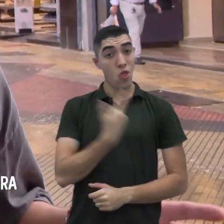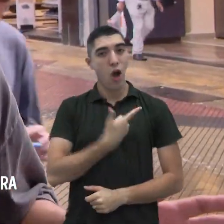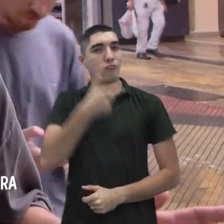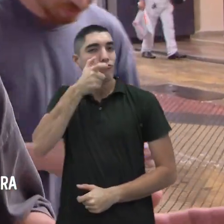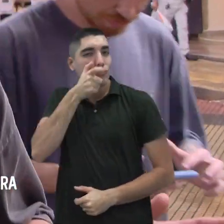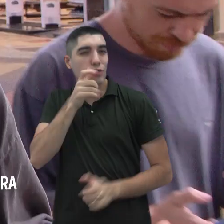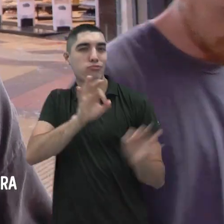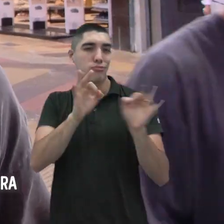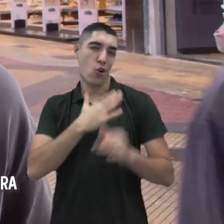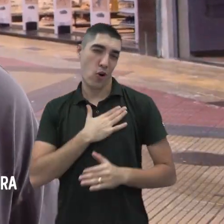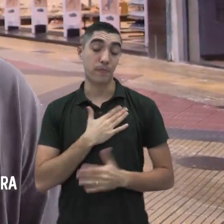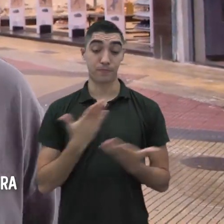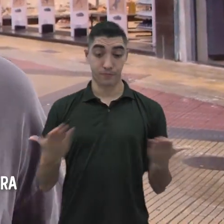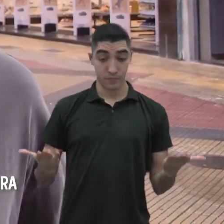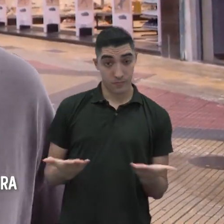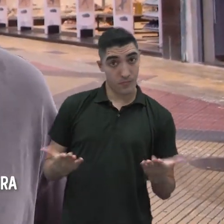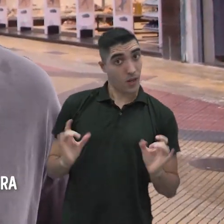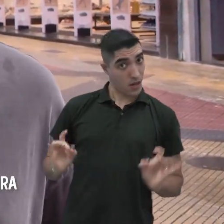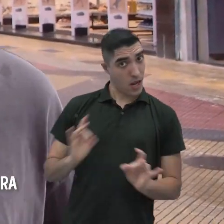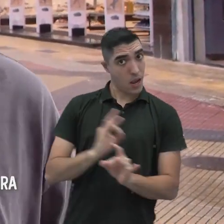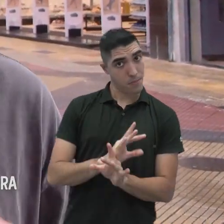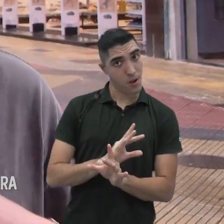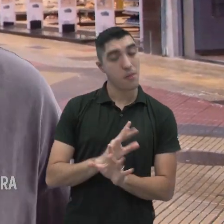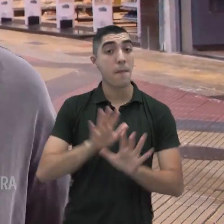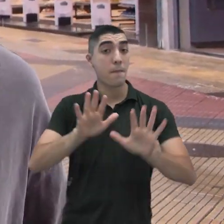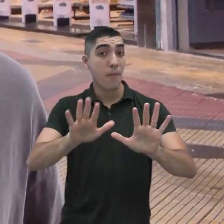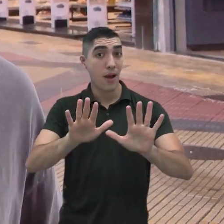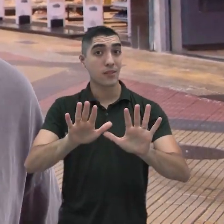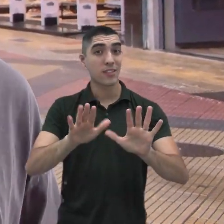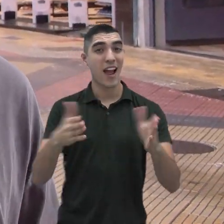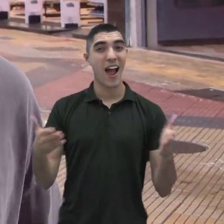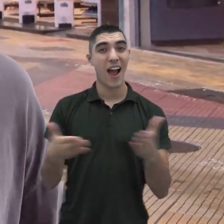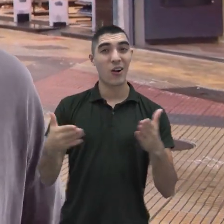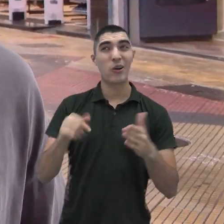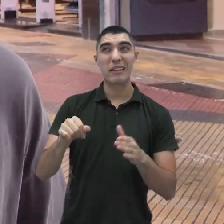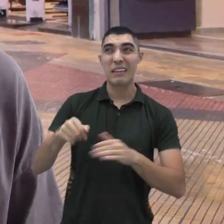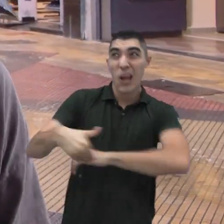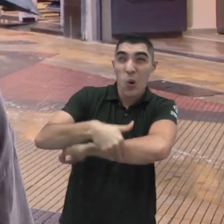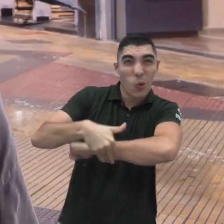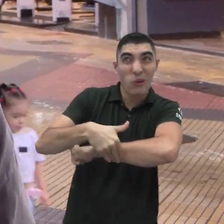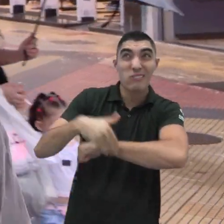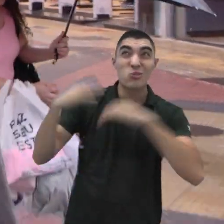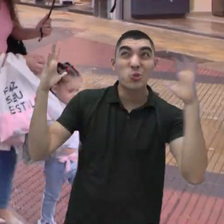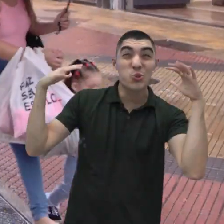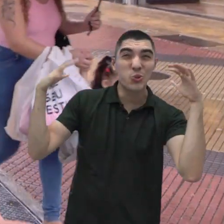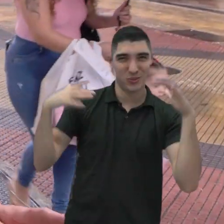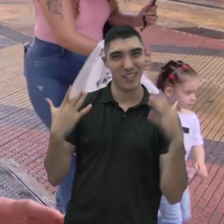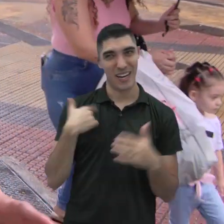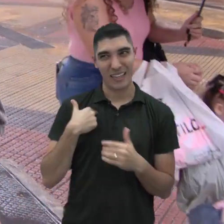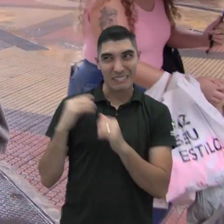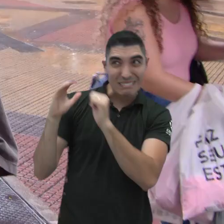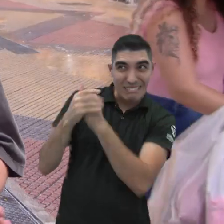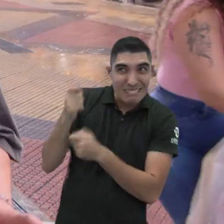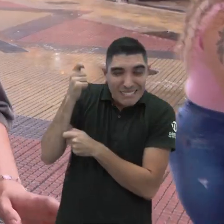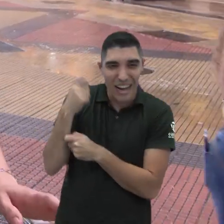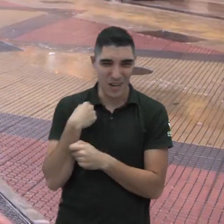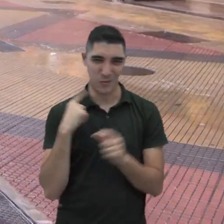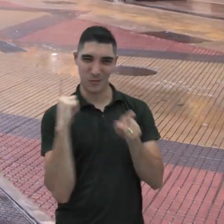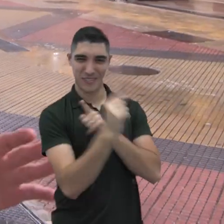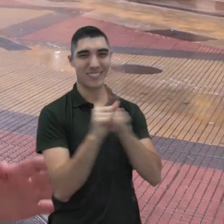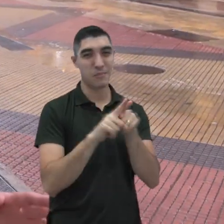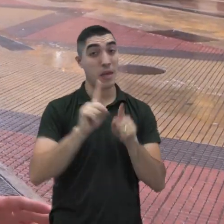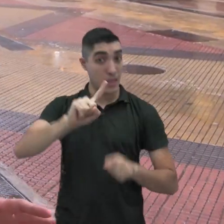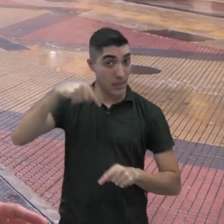eles, é bom pra gente que acompanha. Eu vou ficando por aqui, porque o nosso Tá na Rua já virou Tá na Chuva, já tá todo mundo se escondendo e eu vou fazer o